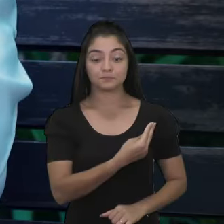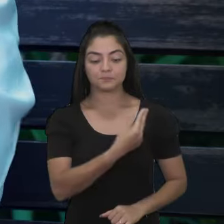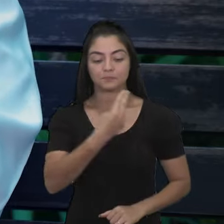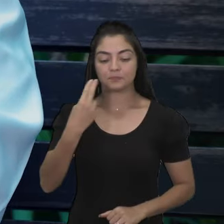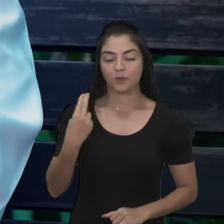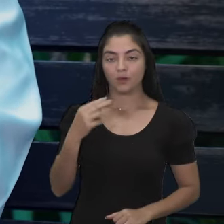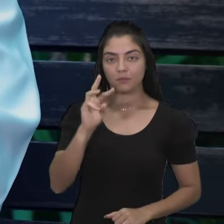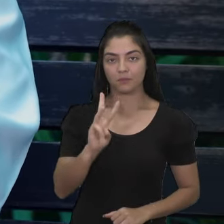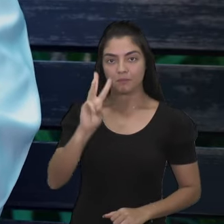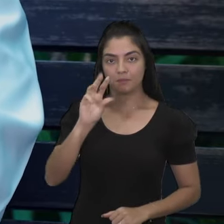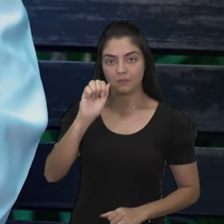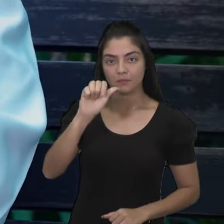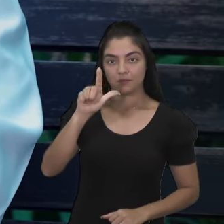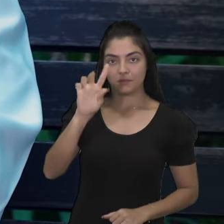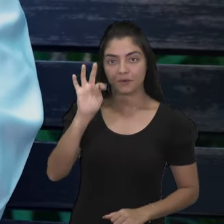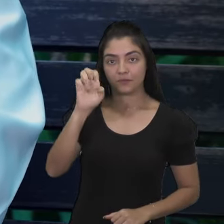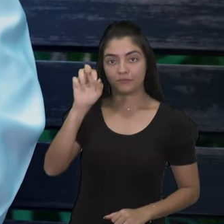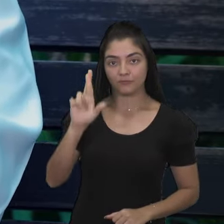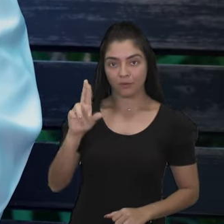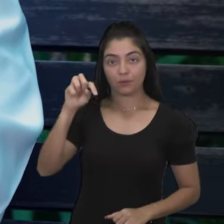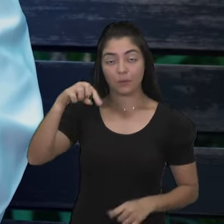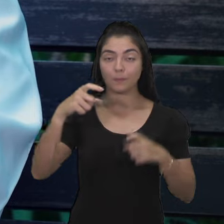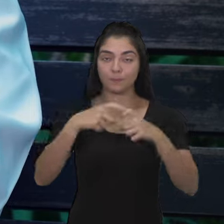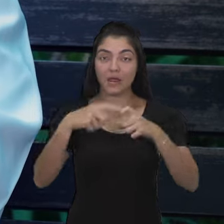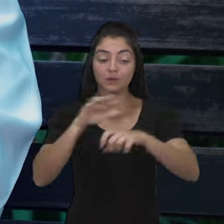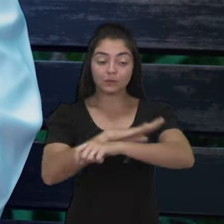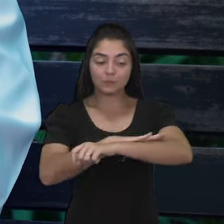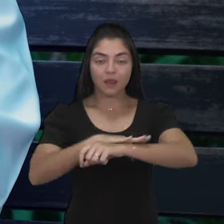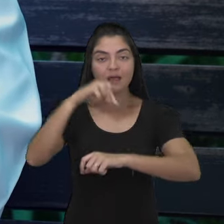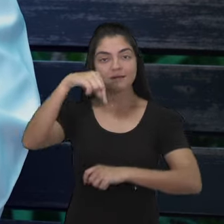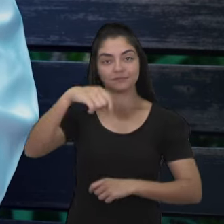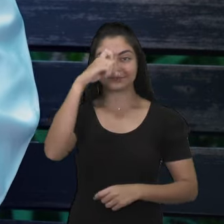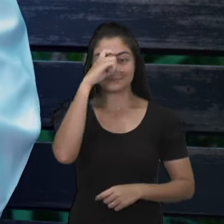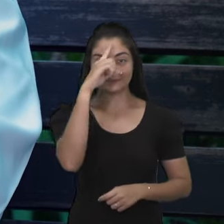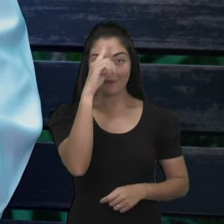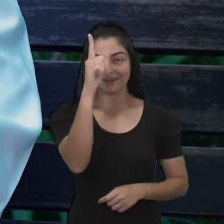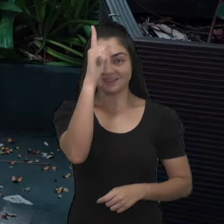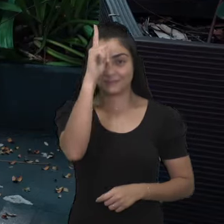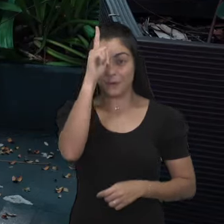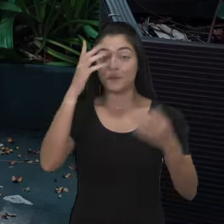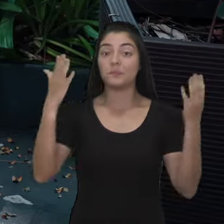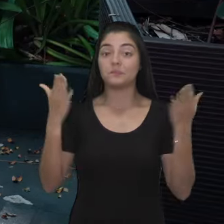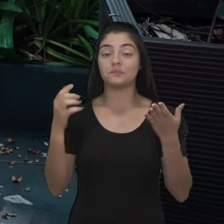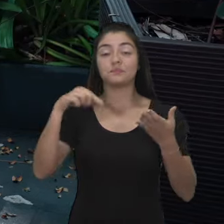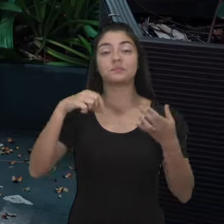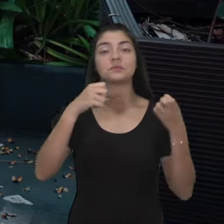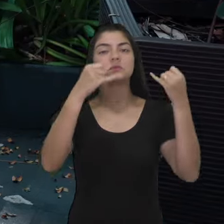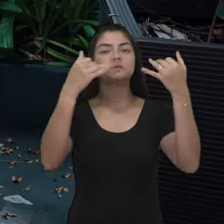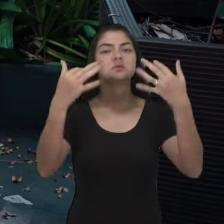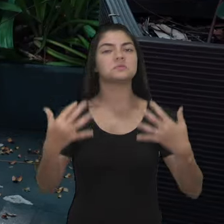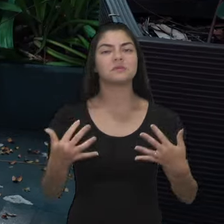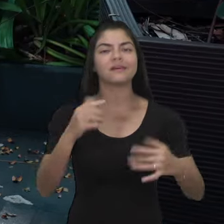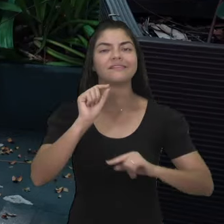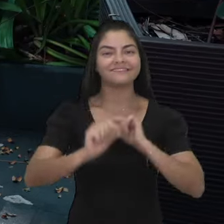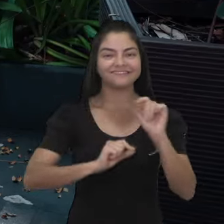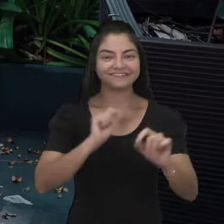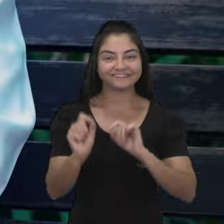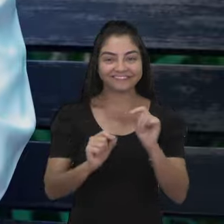Eu sou o Dr. Walter Belda Jr., dermatologista do Hospital Alemão Oswaldo Cruz. E no episódio de hoje do